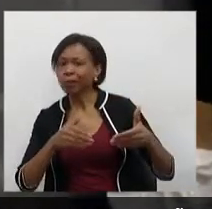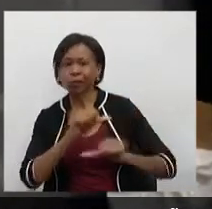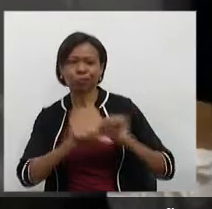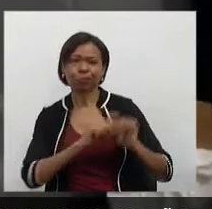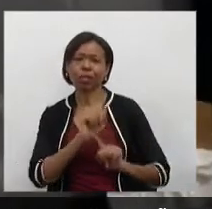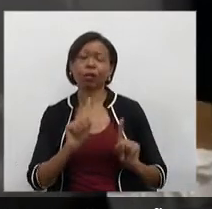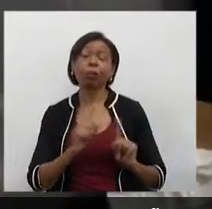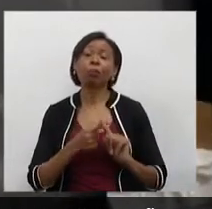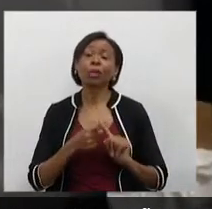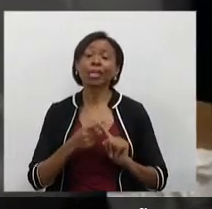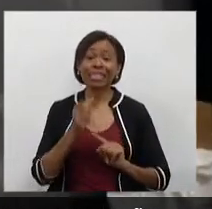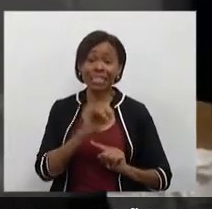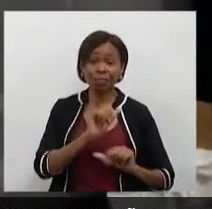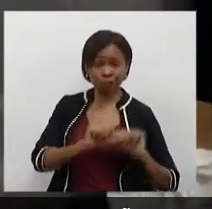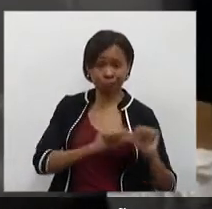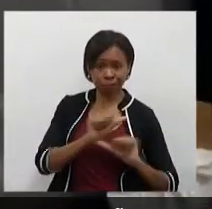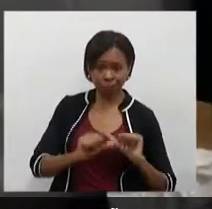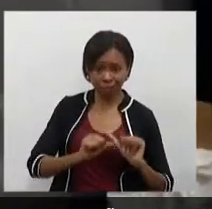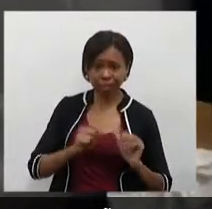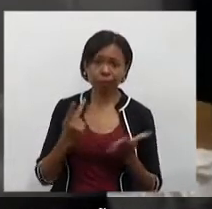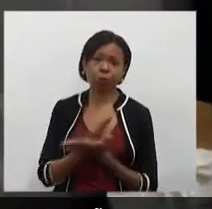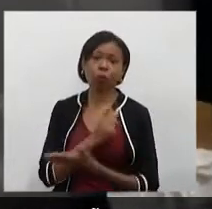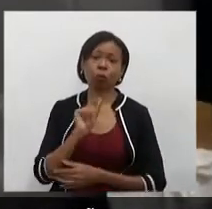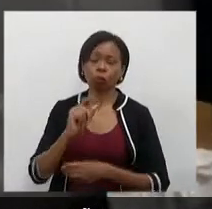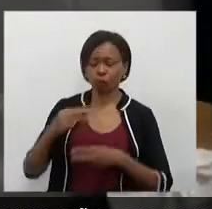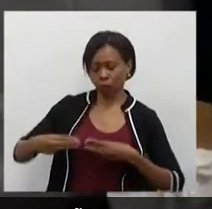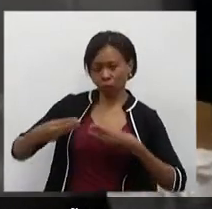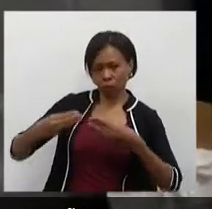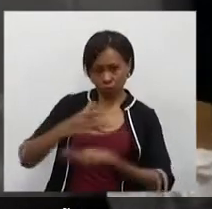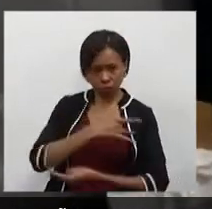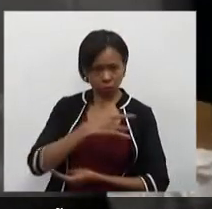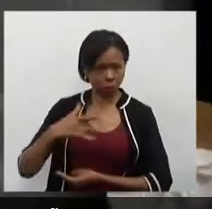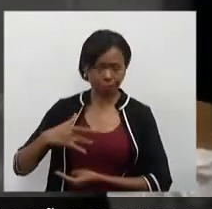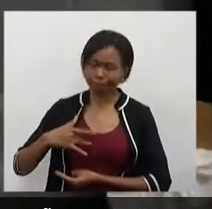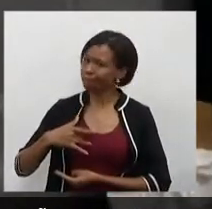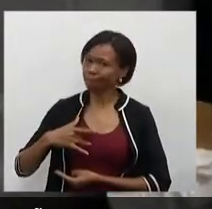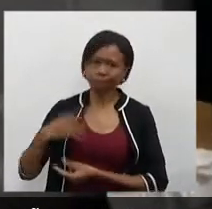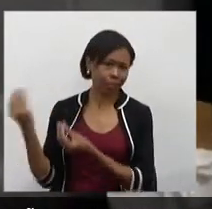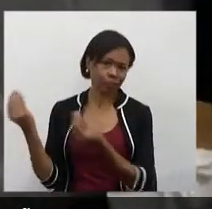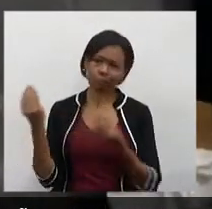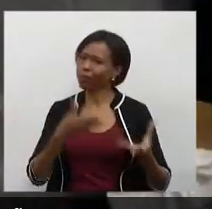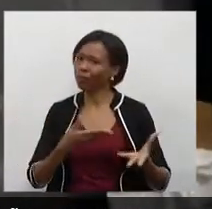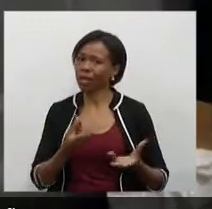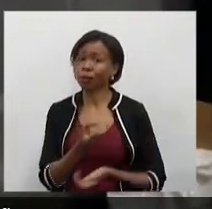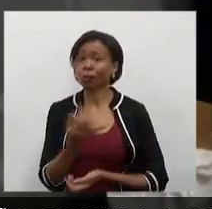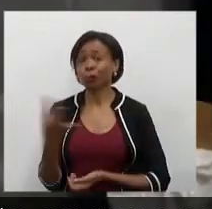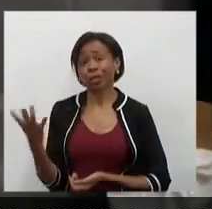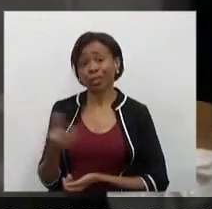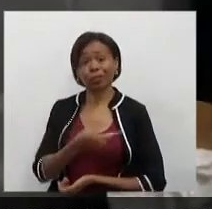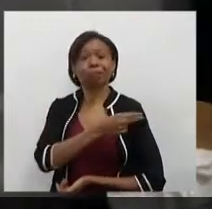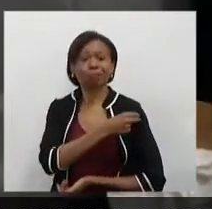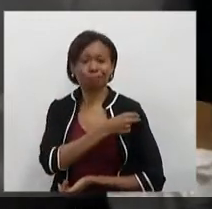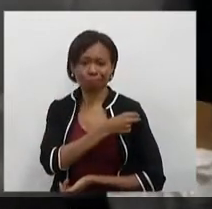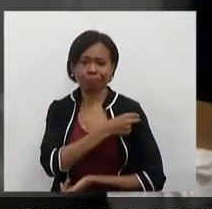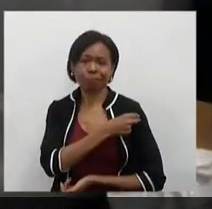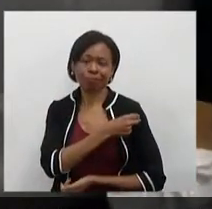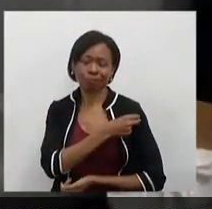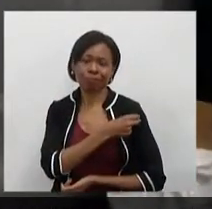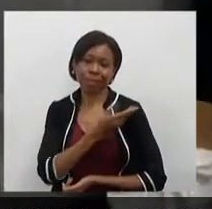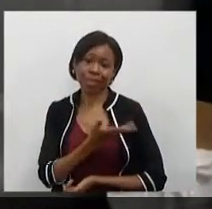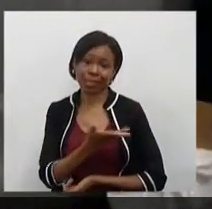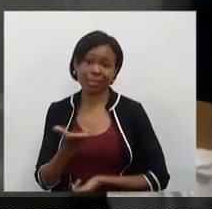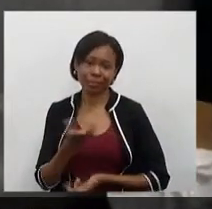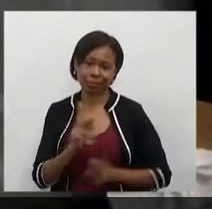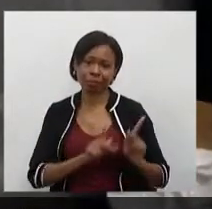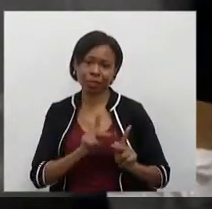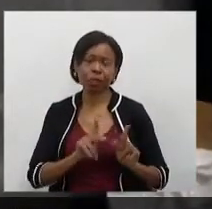as populações, o Ministério da Saúde, ele não enviaria quantitativos para abarcar aquela população. O que, que